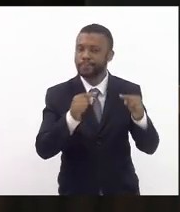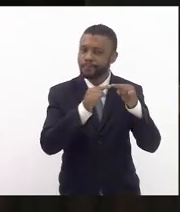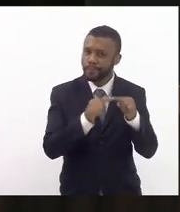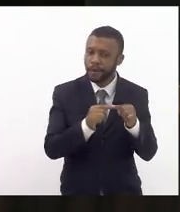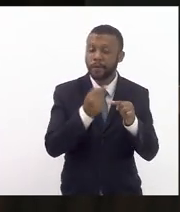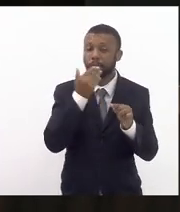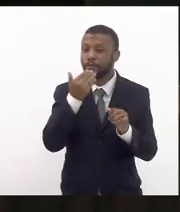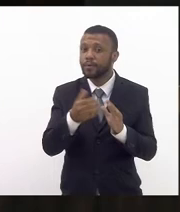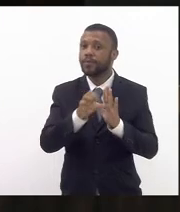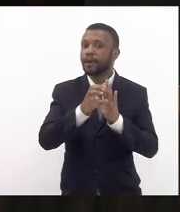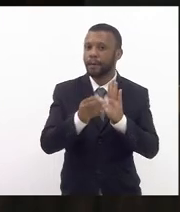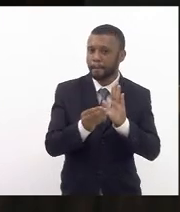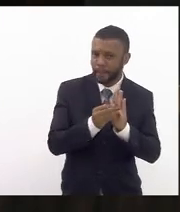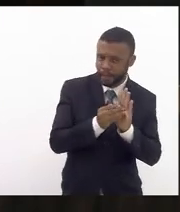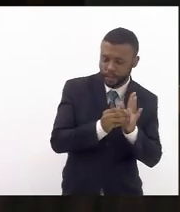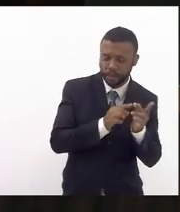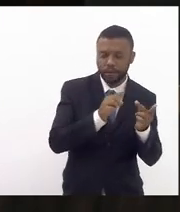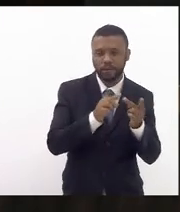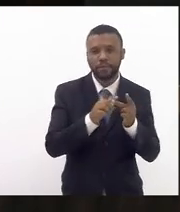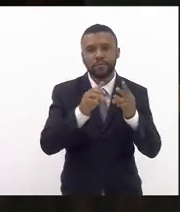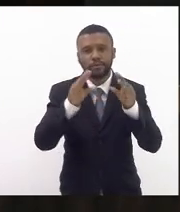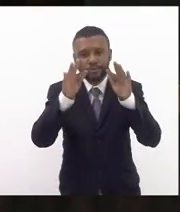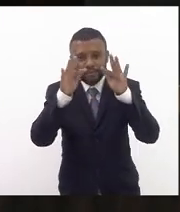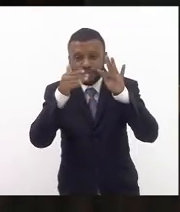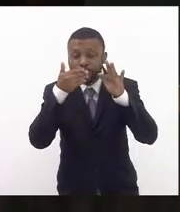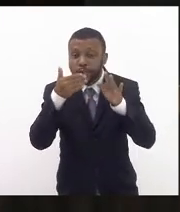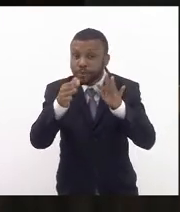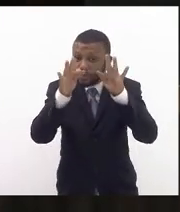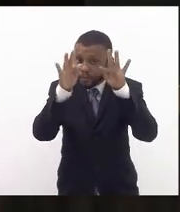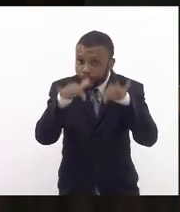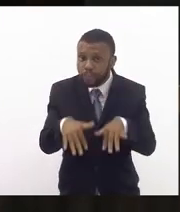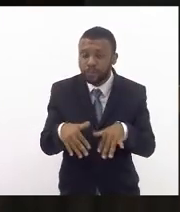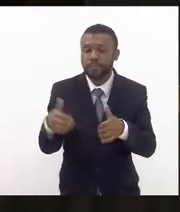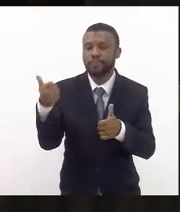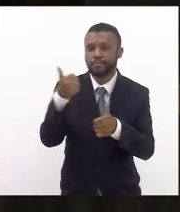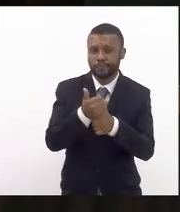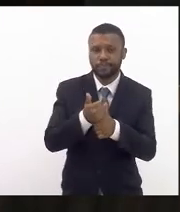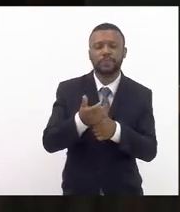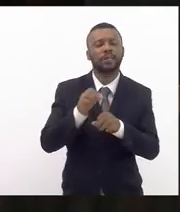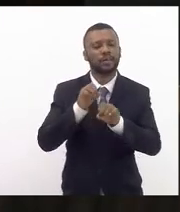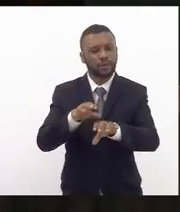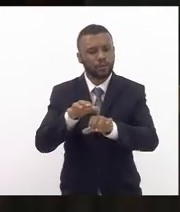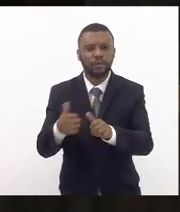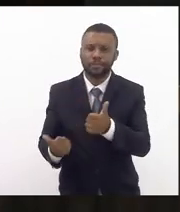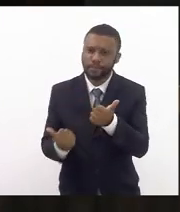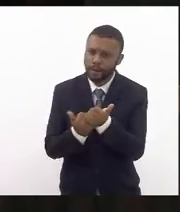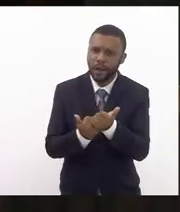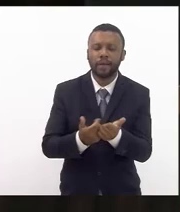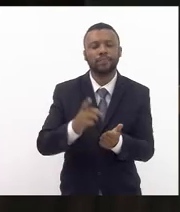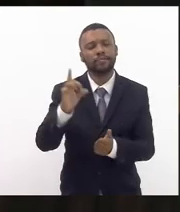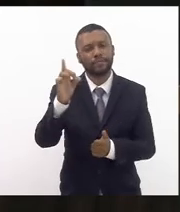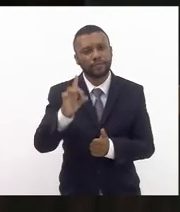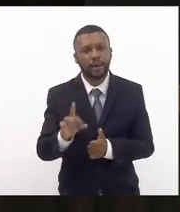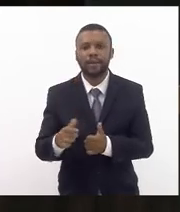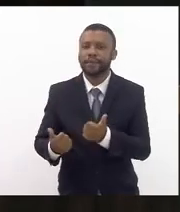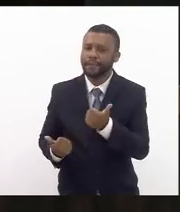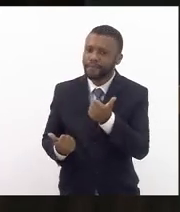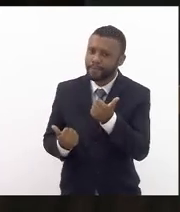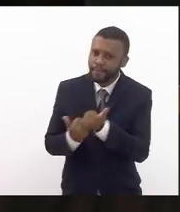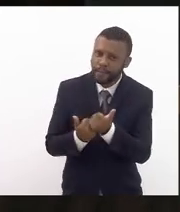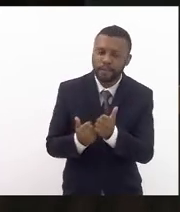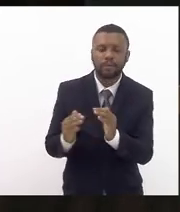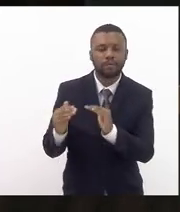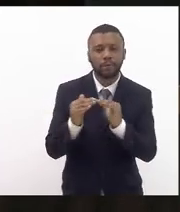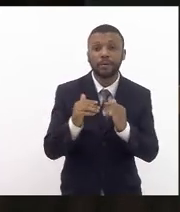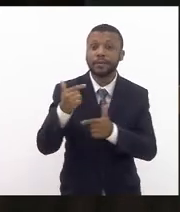com emendas, concluindo por substitutivo. De Educação, favorável. Da Pessoa com Deficiência, favorável. De Trabalho,